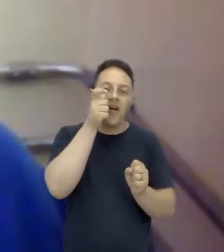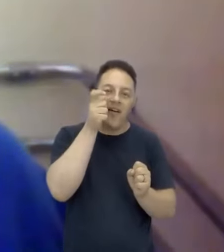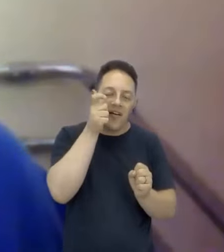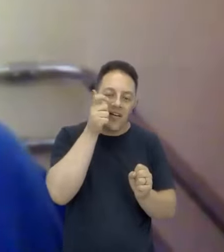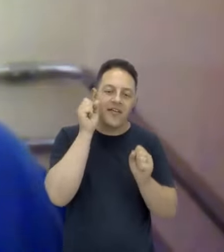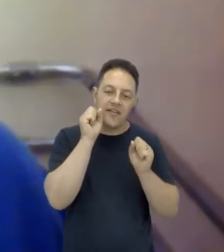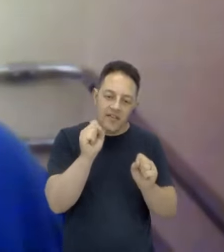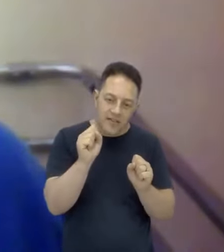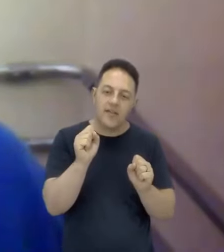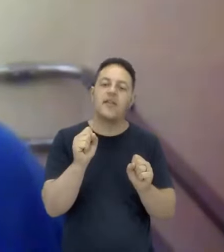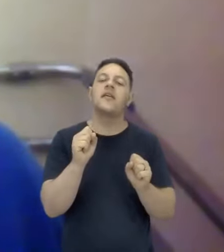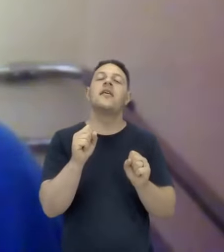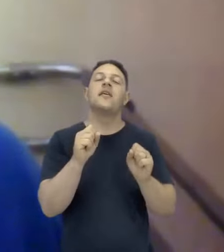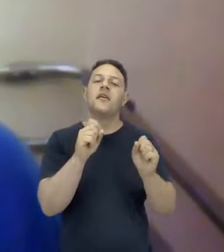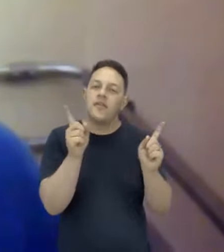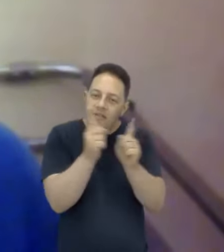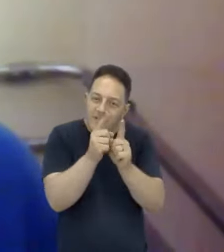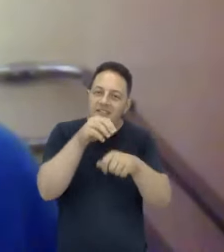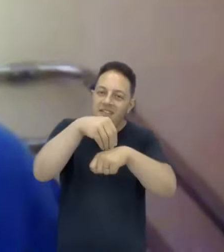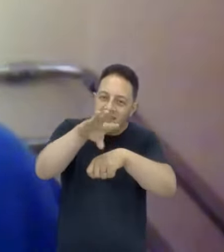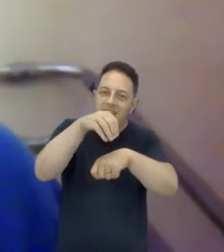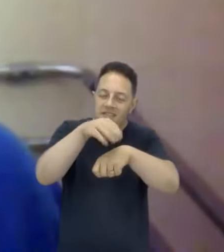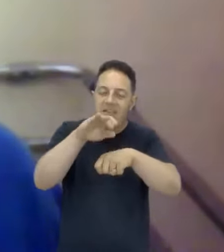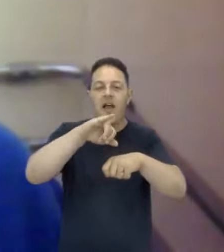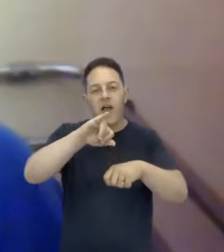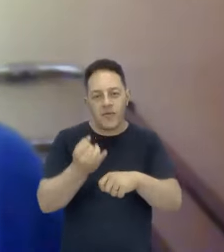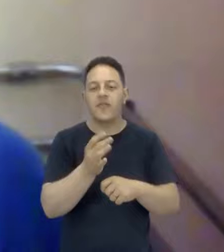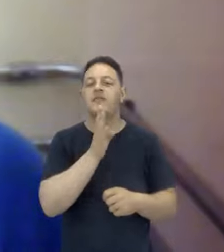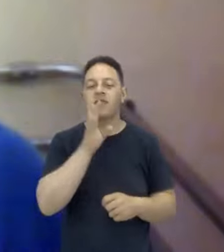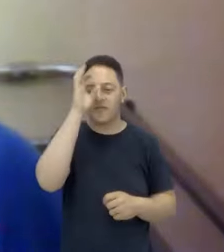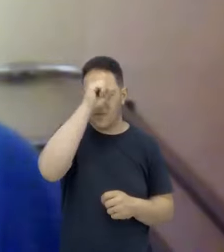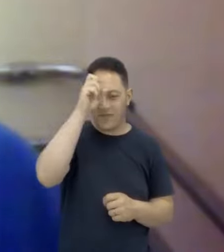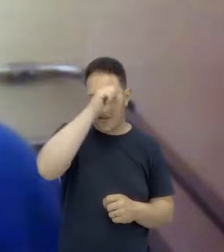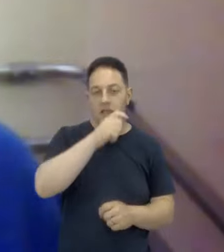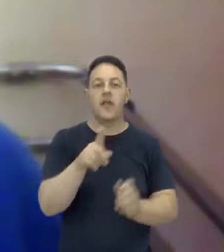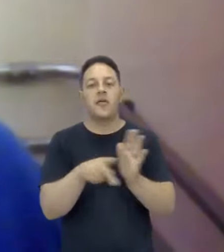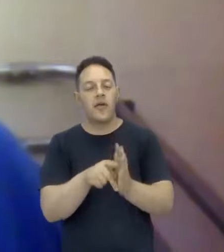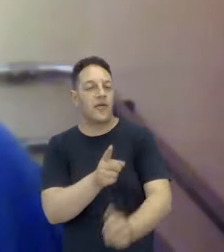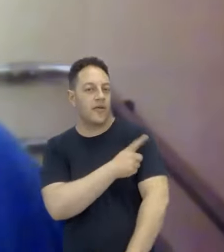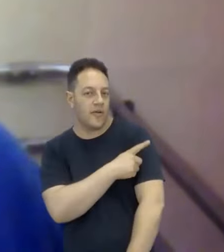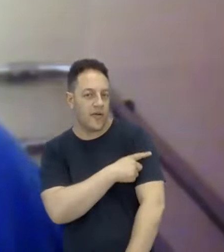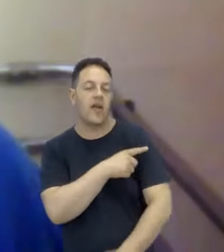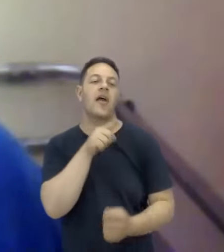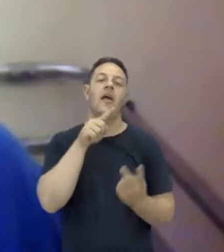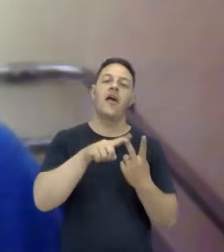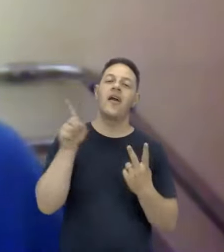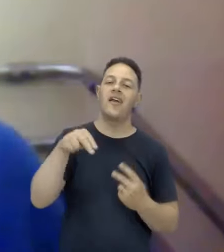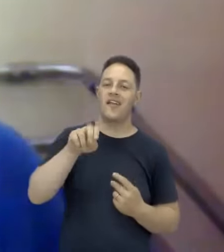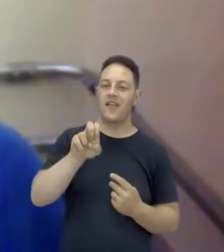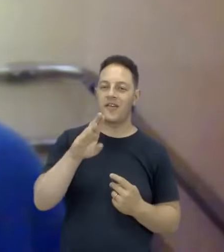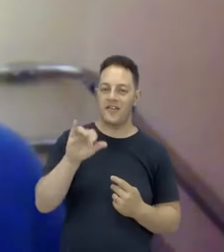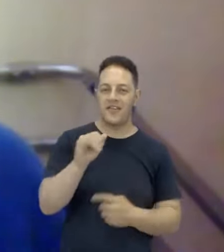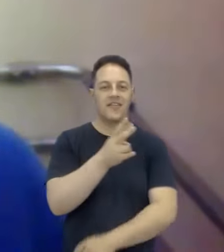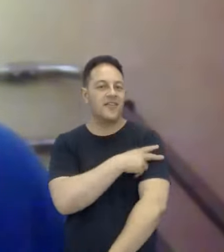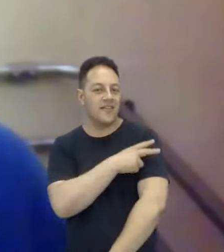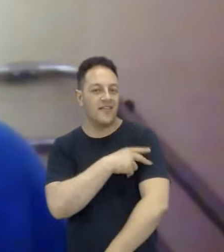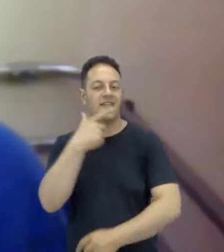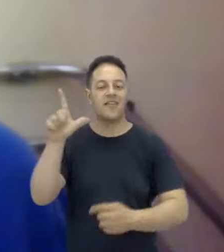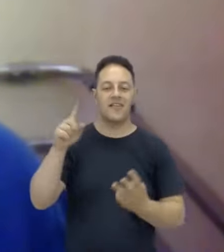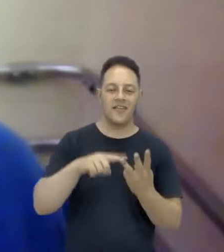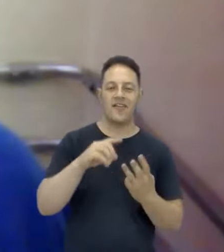assistam as pílulas do conhecimento. Eu no primeiro ano, a Neuci no segundo e a Kelly no